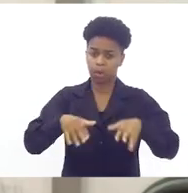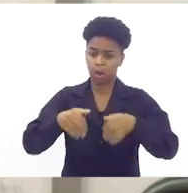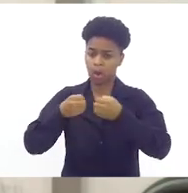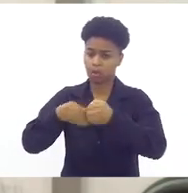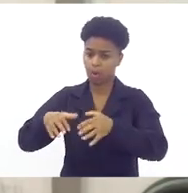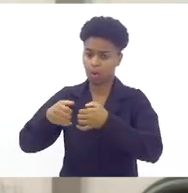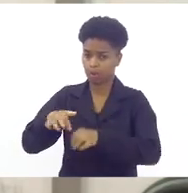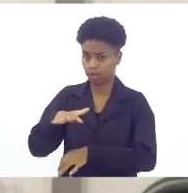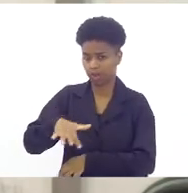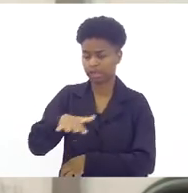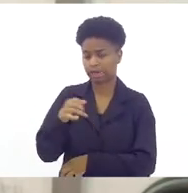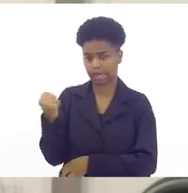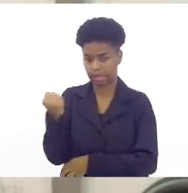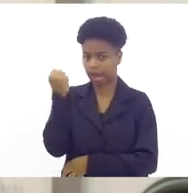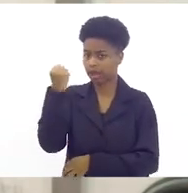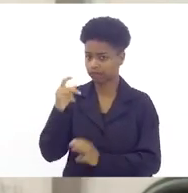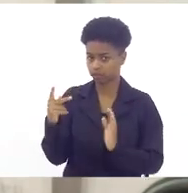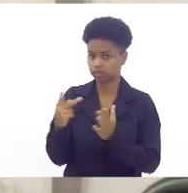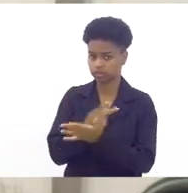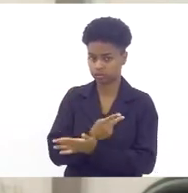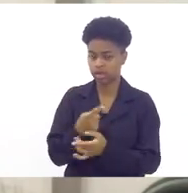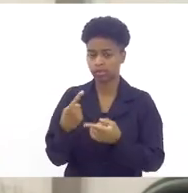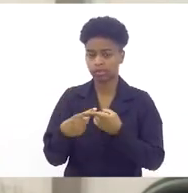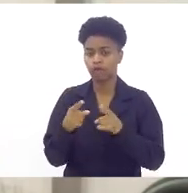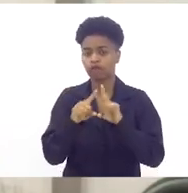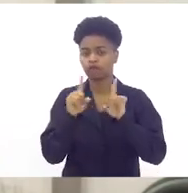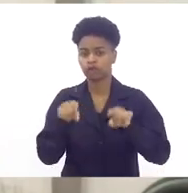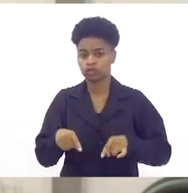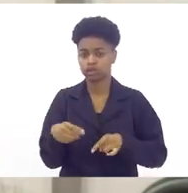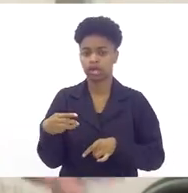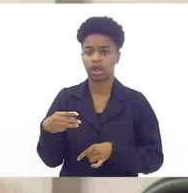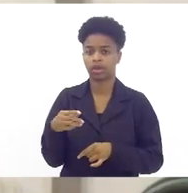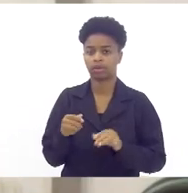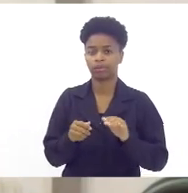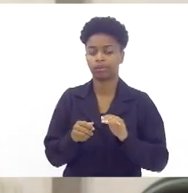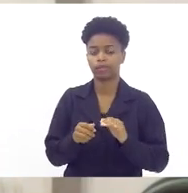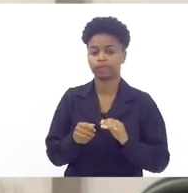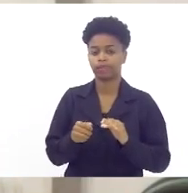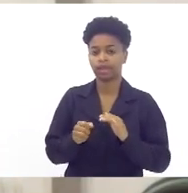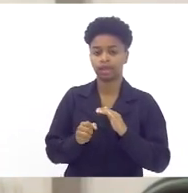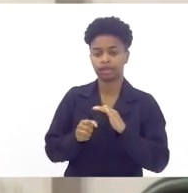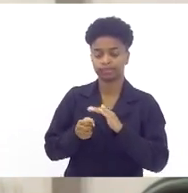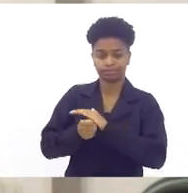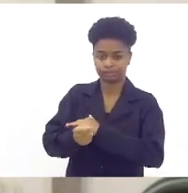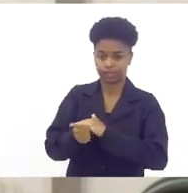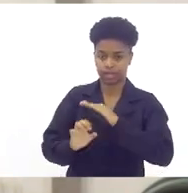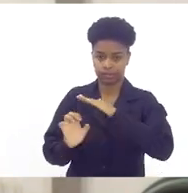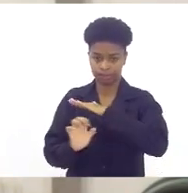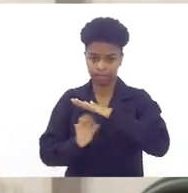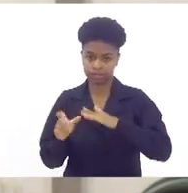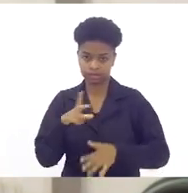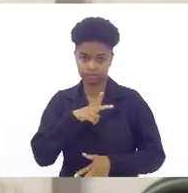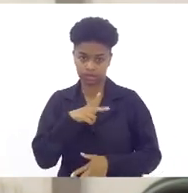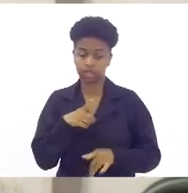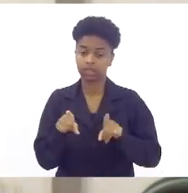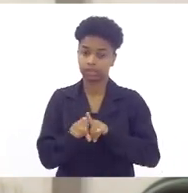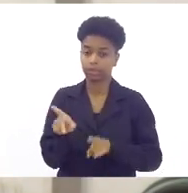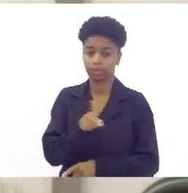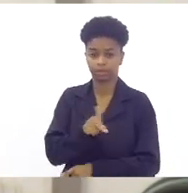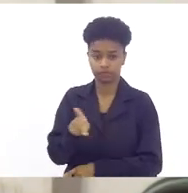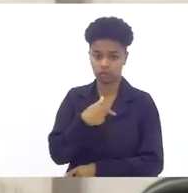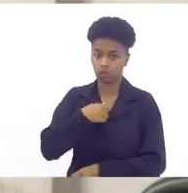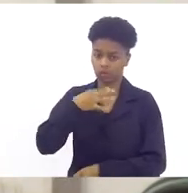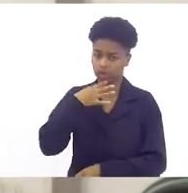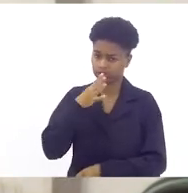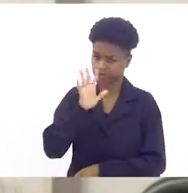que foi muito grave naquele momento com os funcionários terceirizados que ficaram meses sem receber salário os professores inclusive o Nicolau que eu conheço já